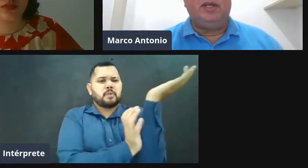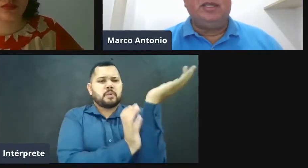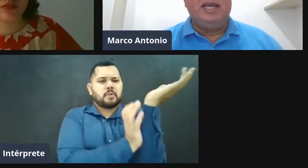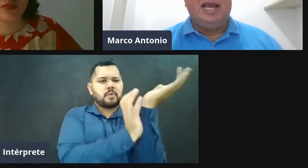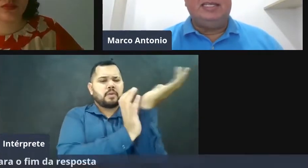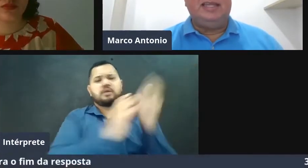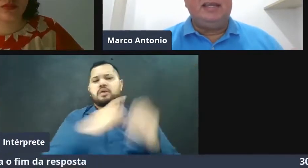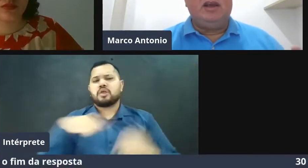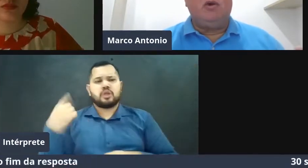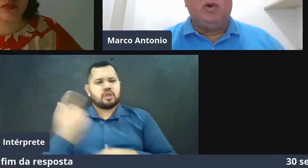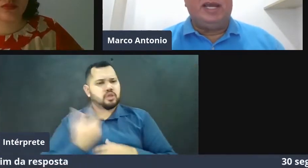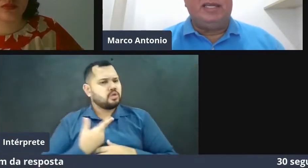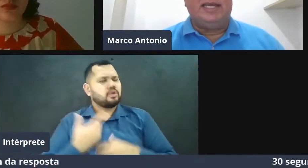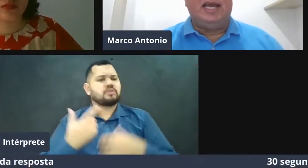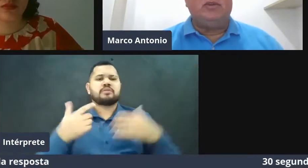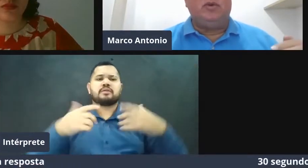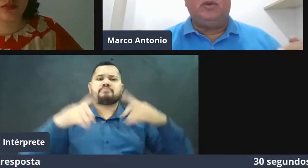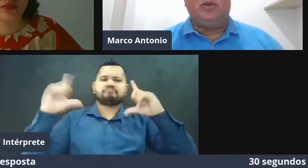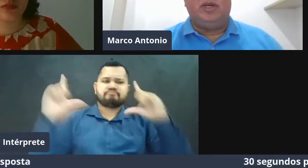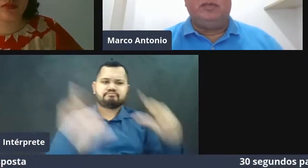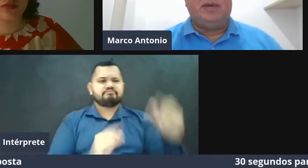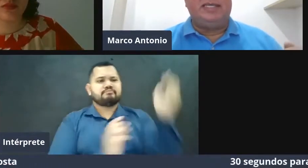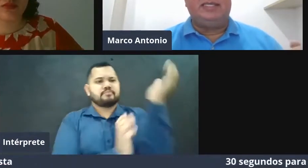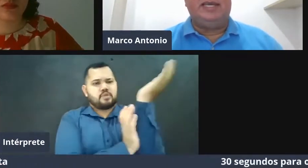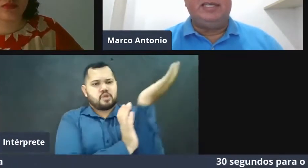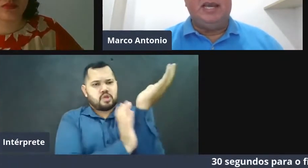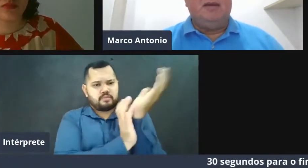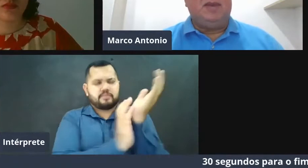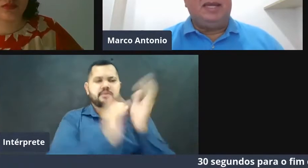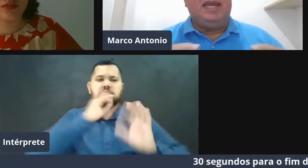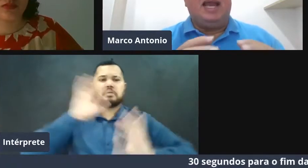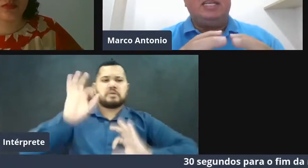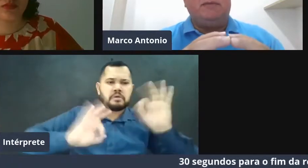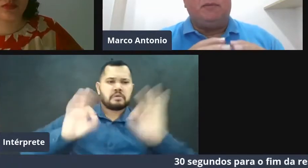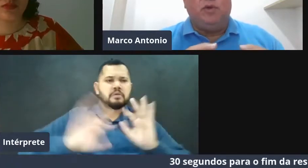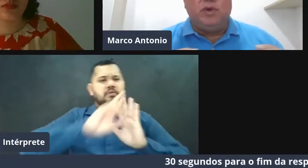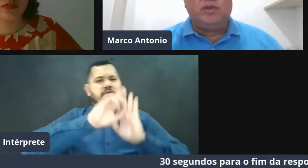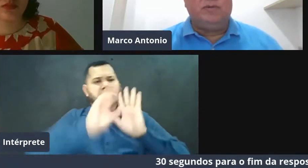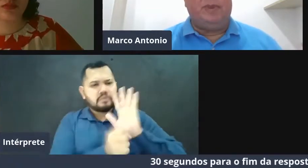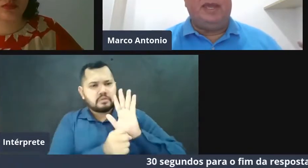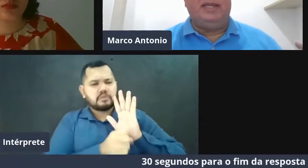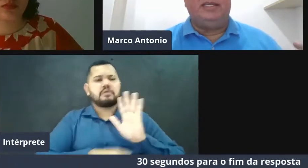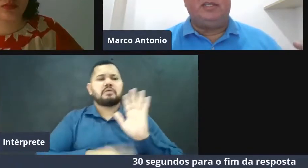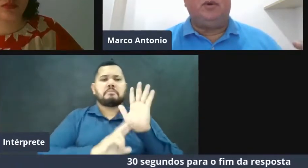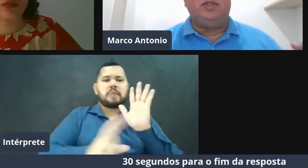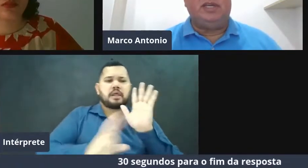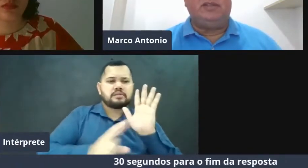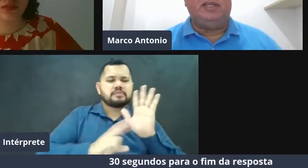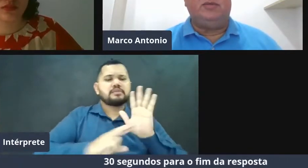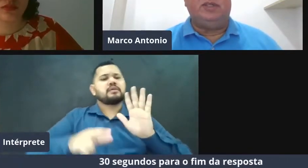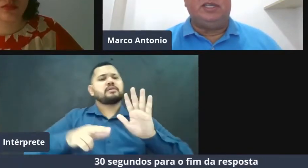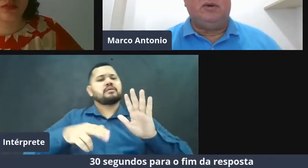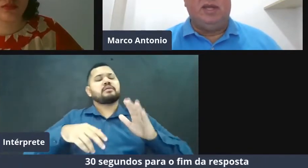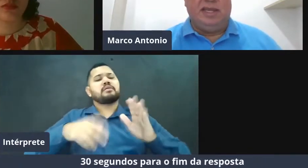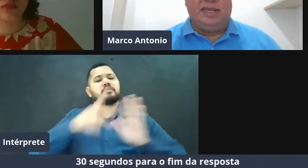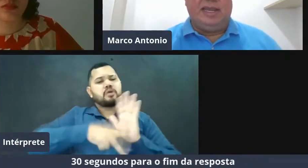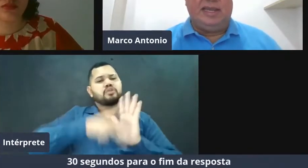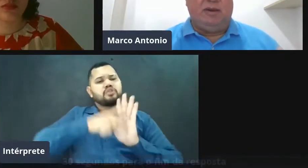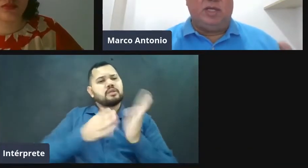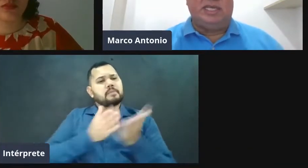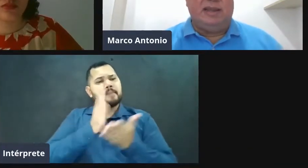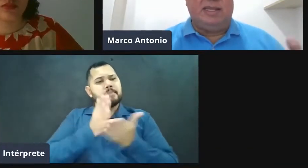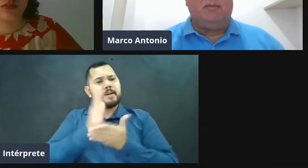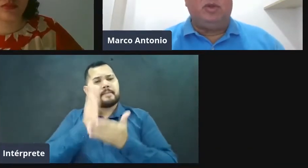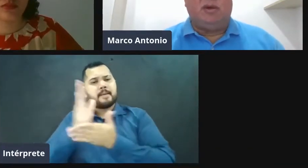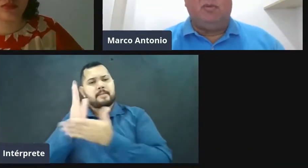de campanha nossa. A gente tem que organizar resoluções, pareceres, para que haja fluxo desses projetos dentro da instituição.